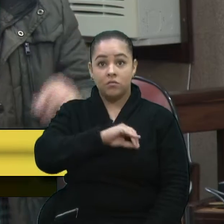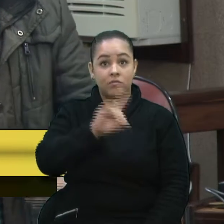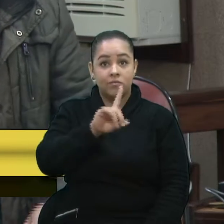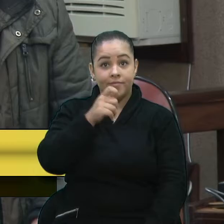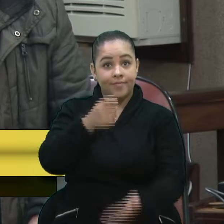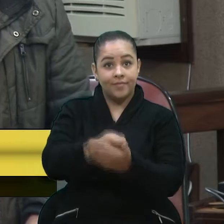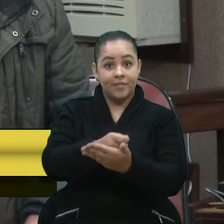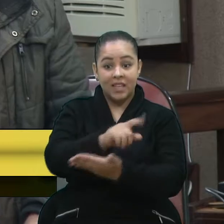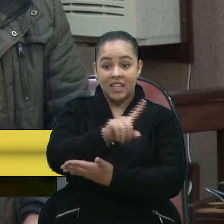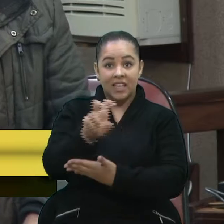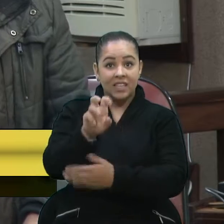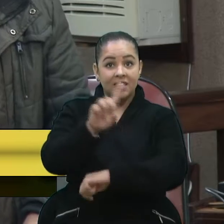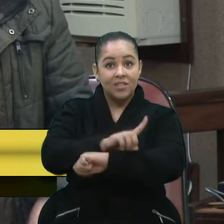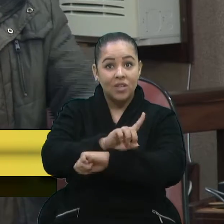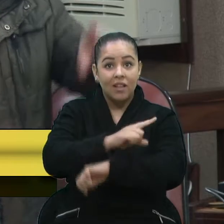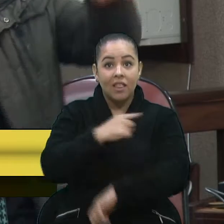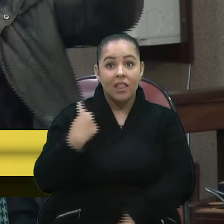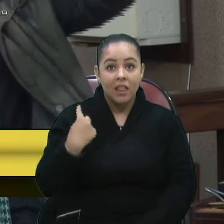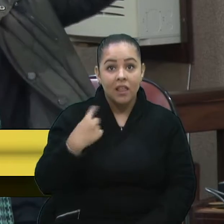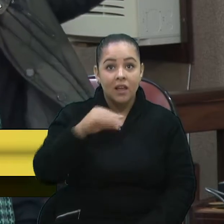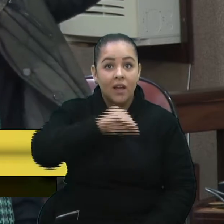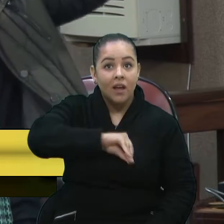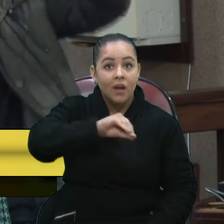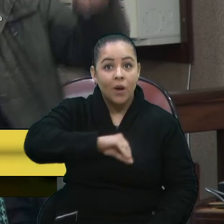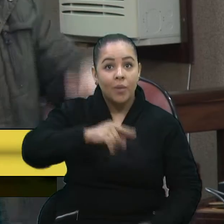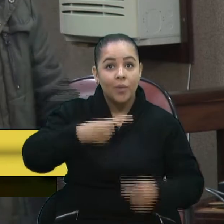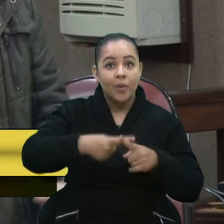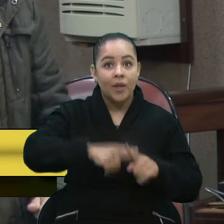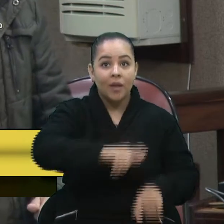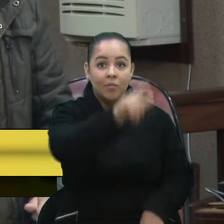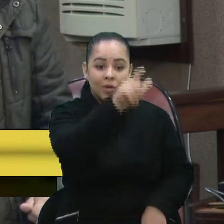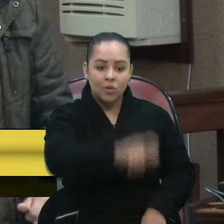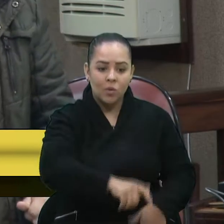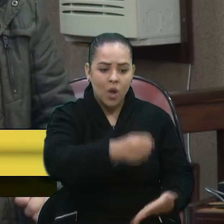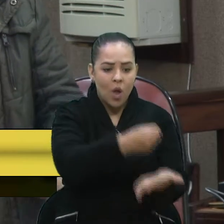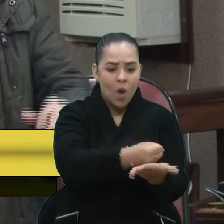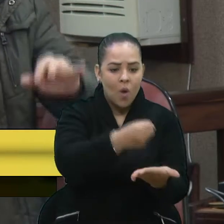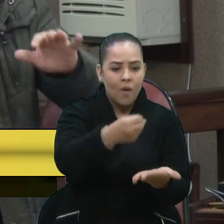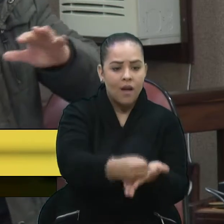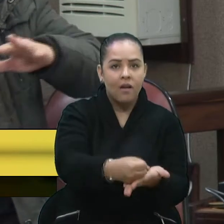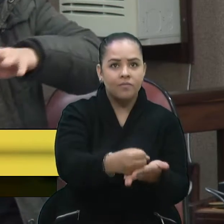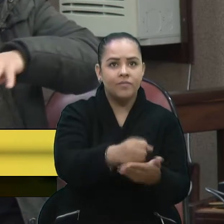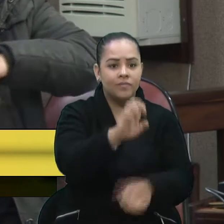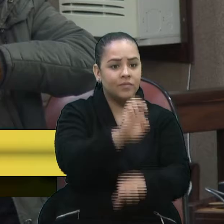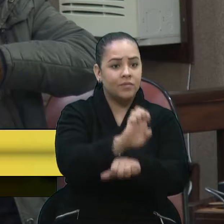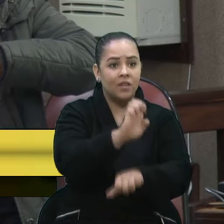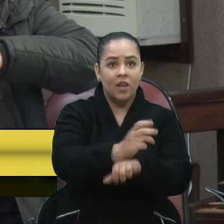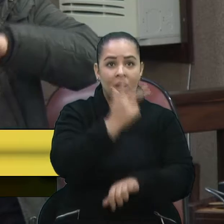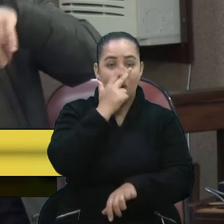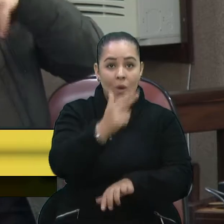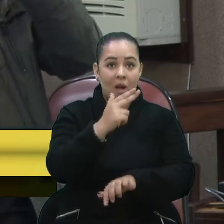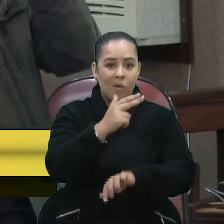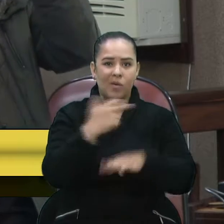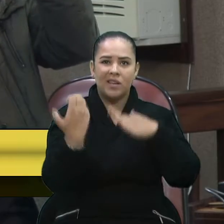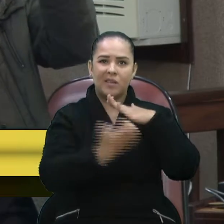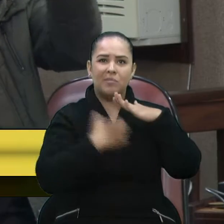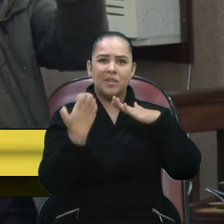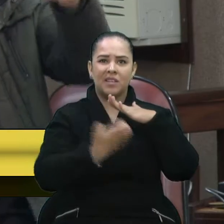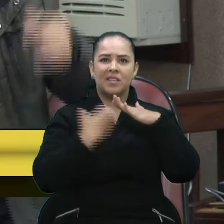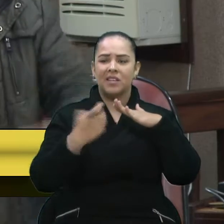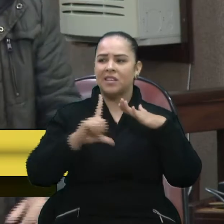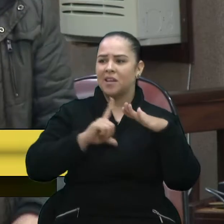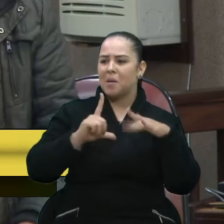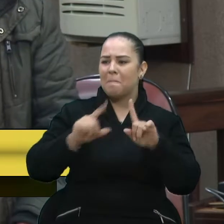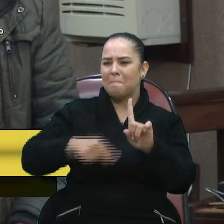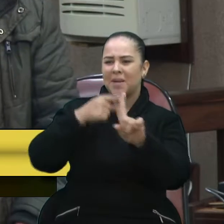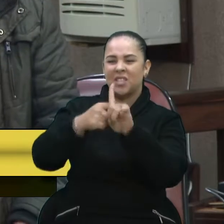15 dias, presidente. Porque a pessoa que contrata em nível do Estado é a mesma empresa que dá calote em mais de 10 mil ações